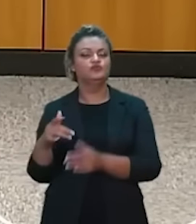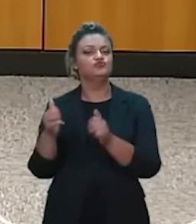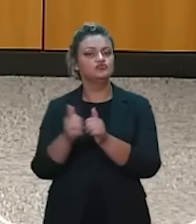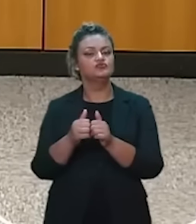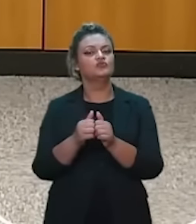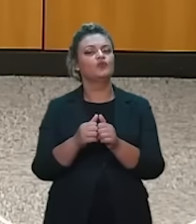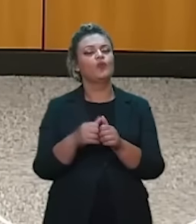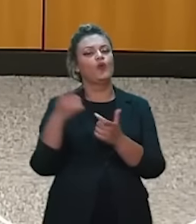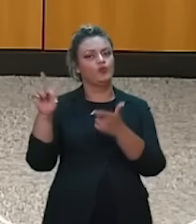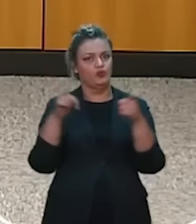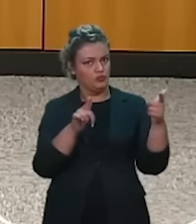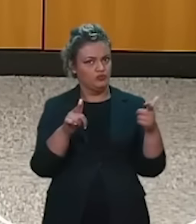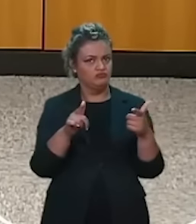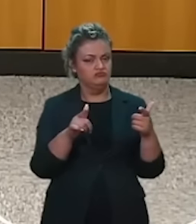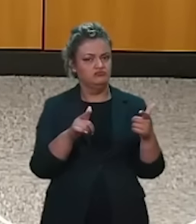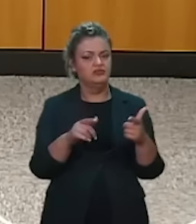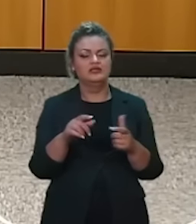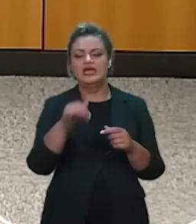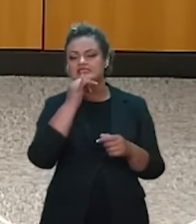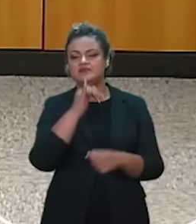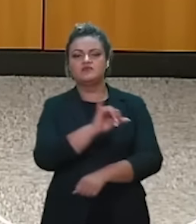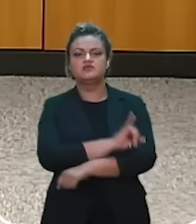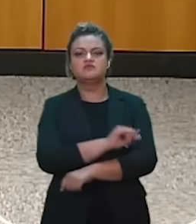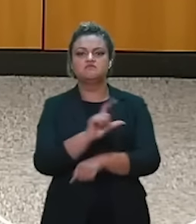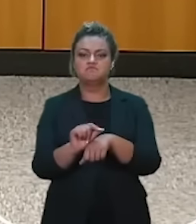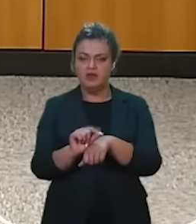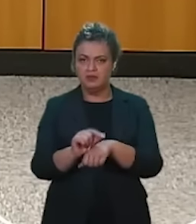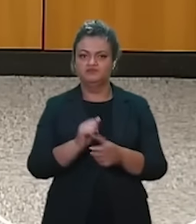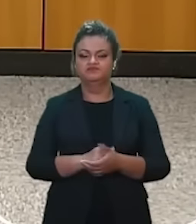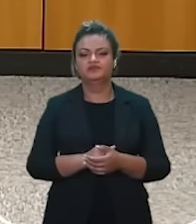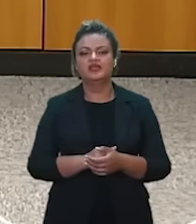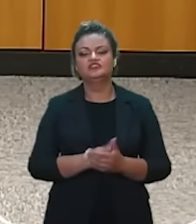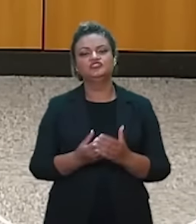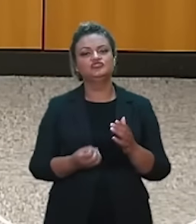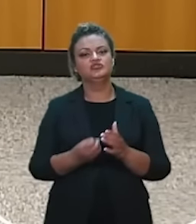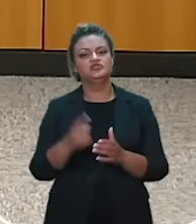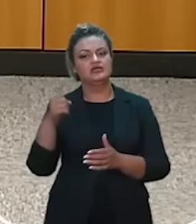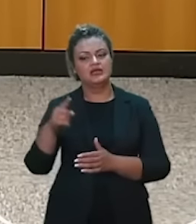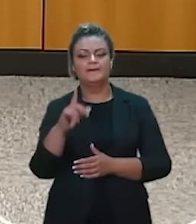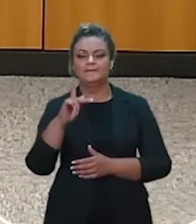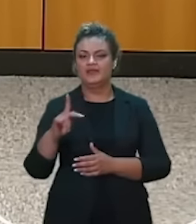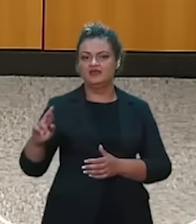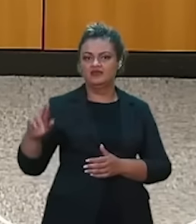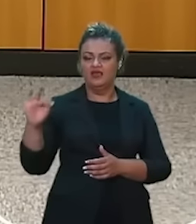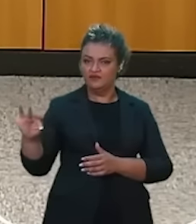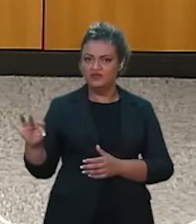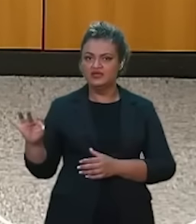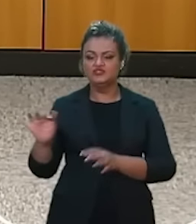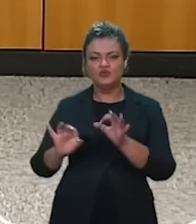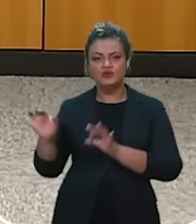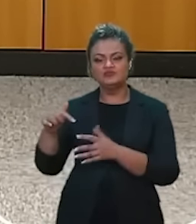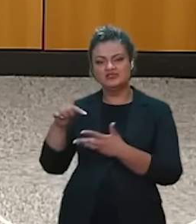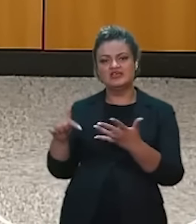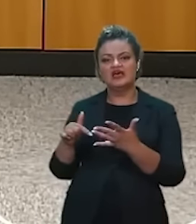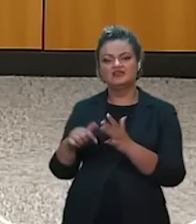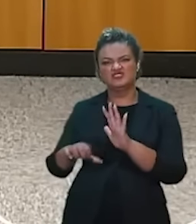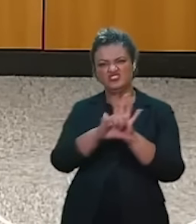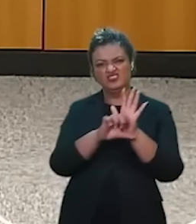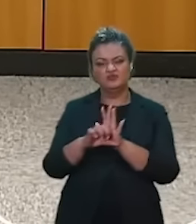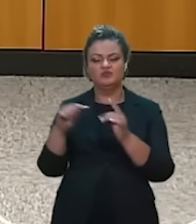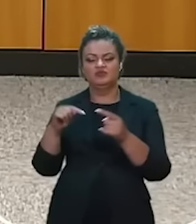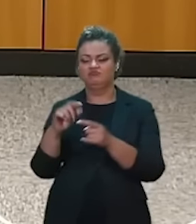os órgãos ambientais notadamente o Ibama Nós criamos na Polícia Federal a diretoria de Amazônia e crimes ambientais que intensificou